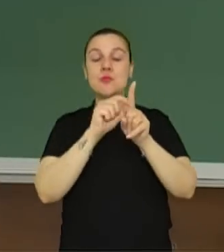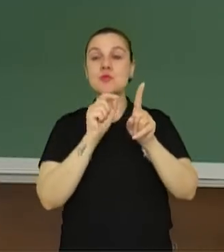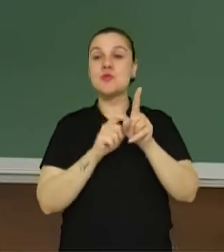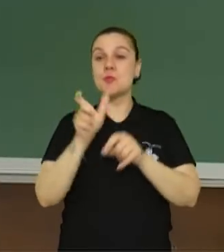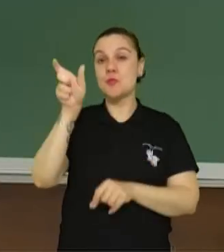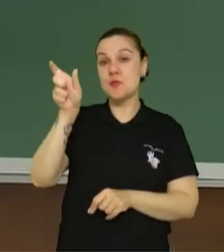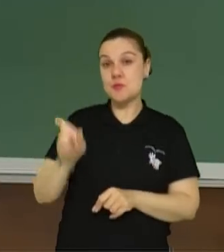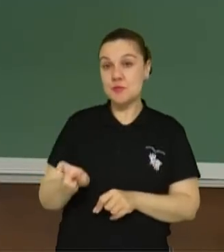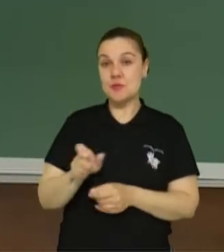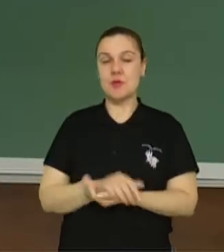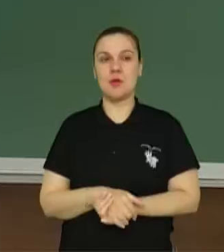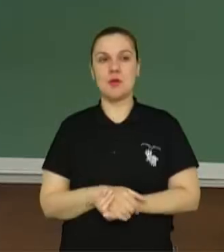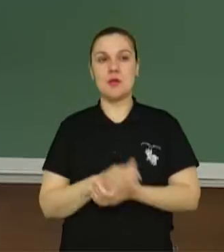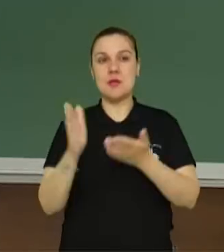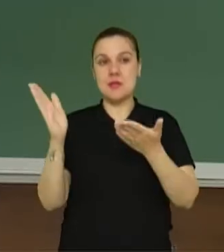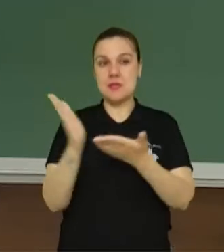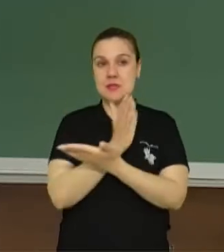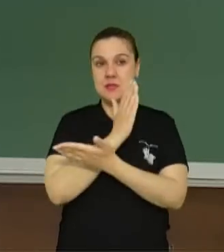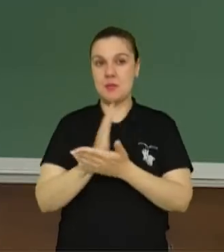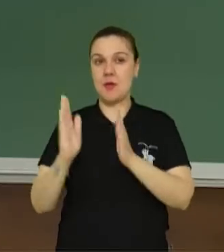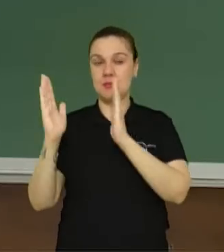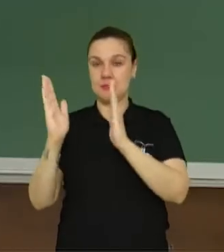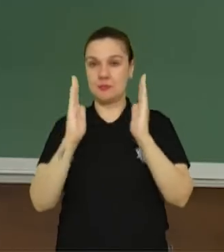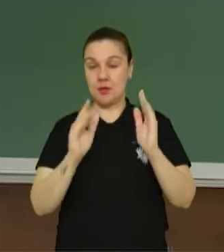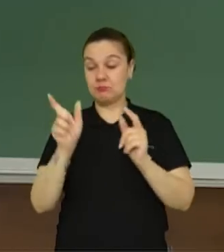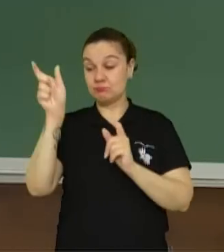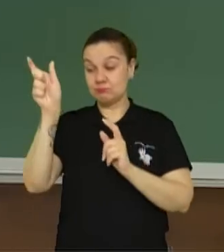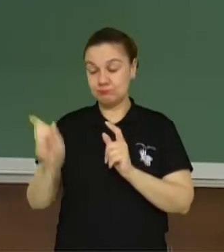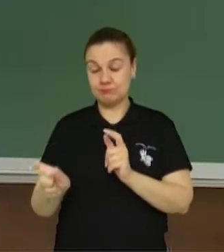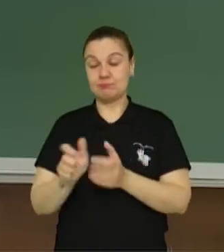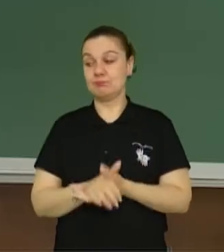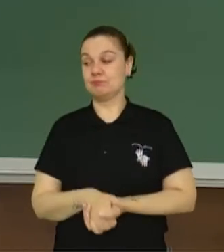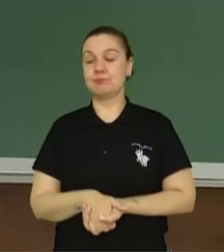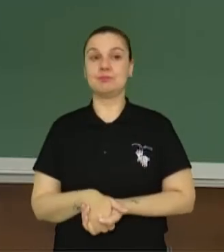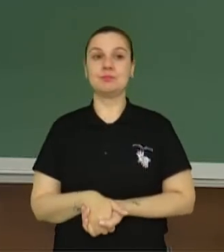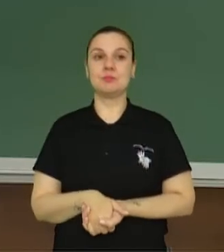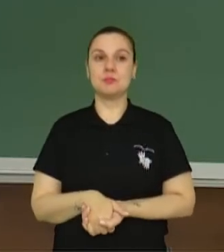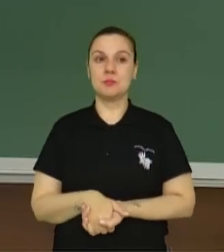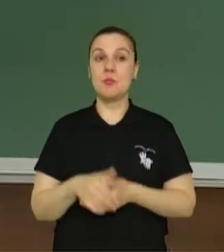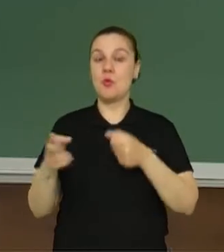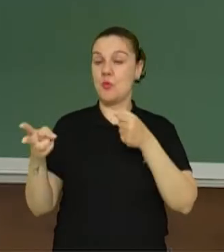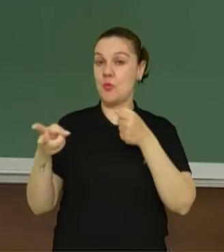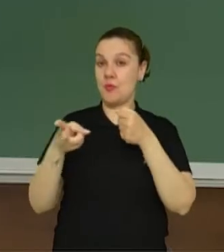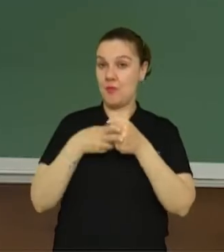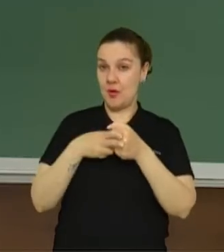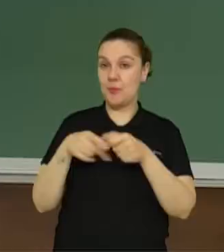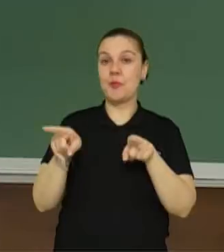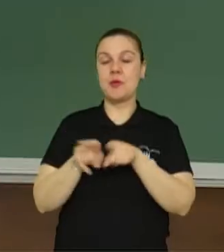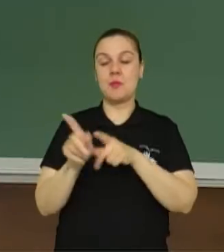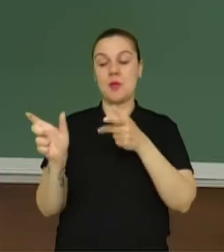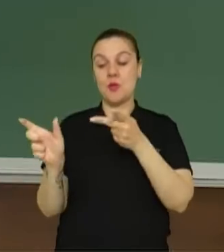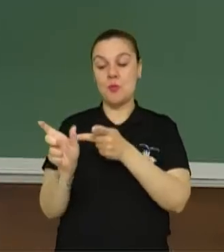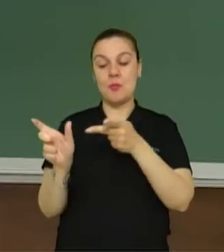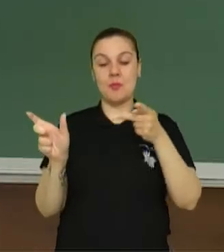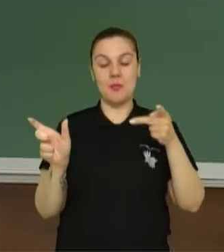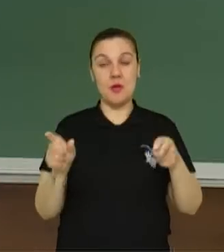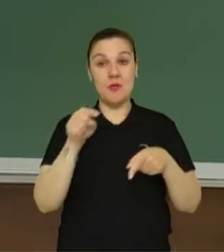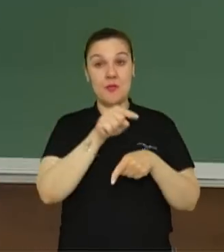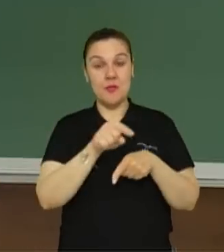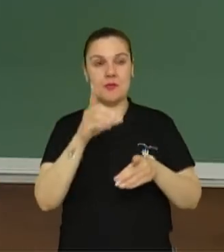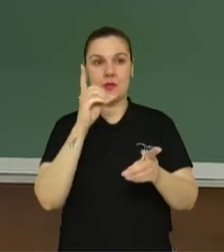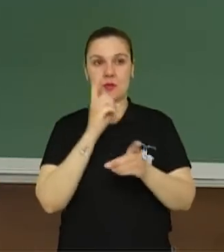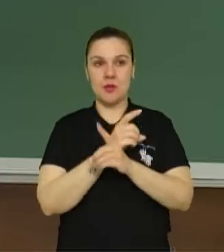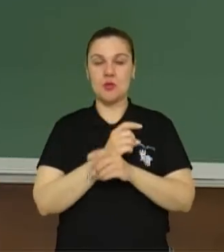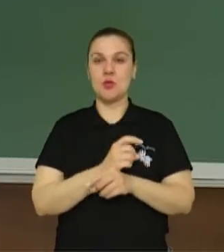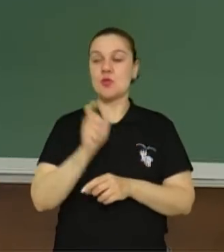de sujeito e separe os termos que compõem o sujeito, né? O verbo e o predicado. Então você vai escrever